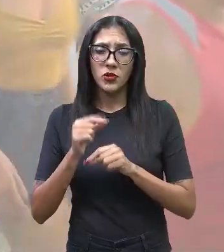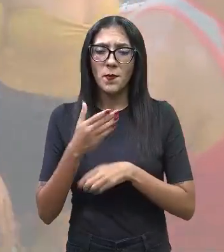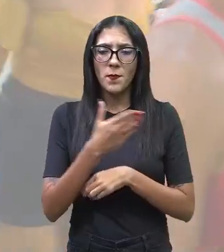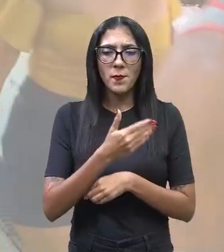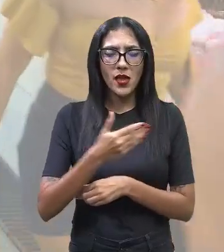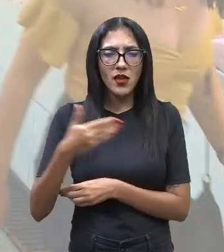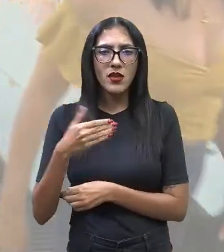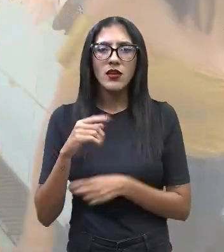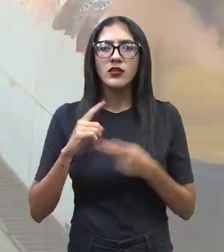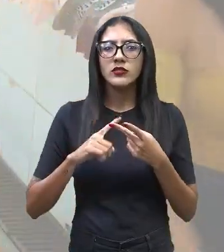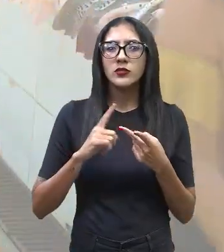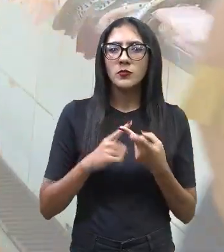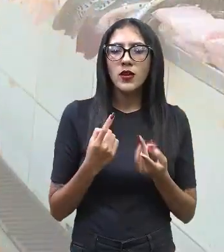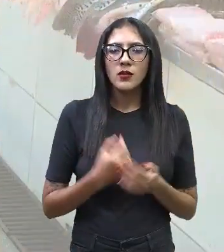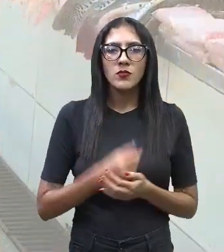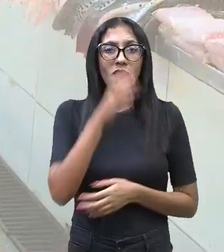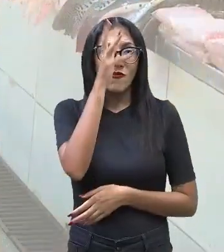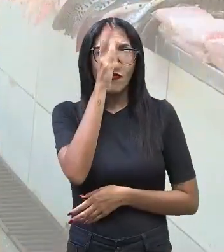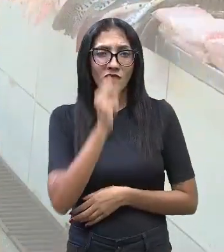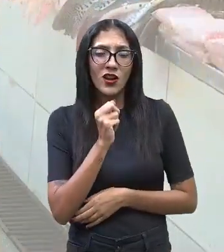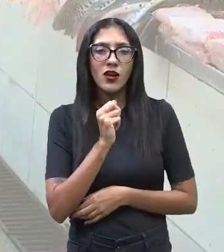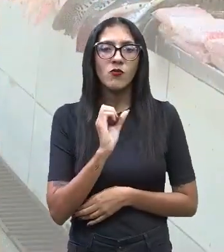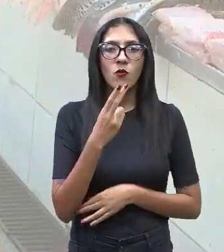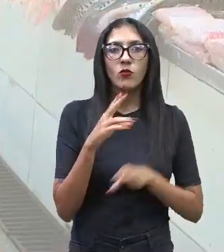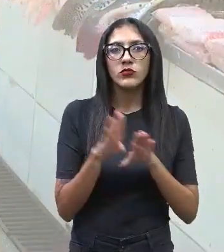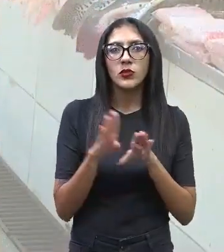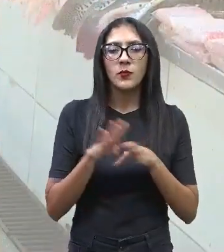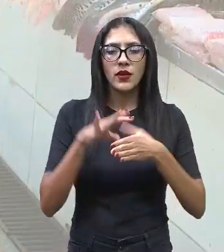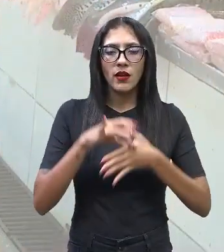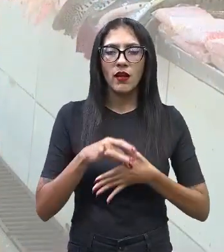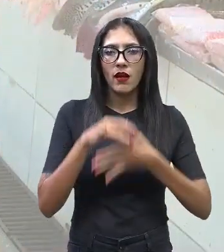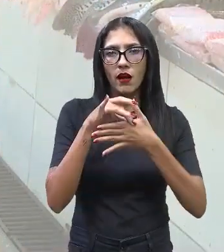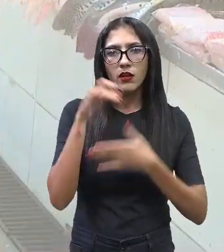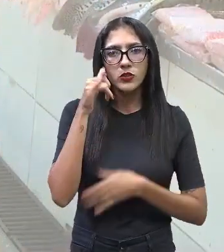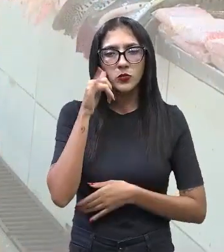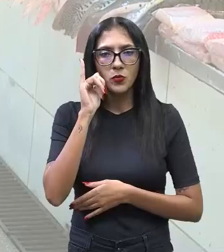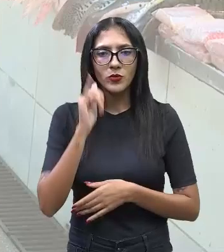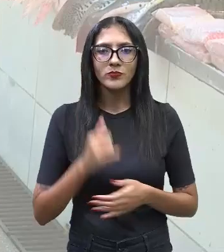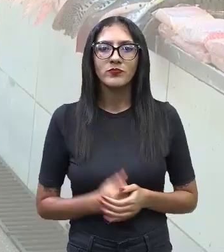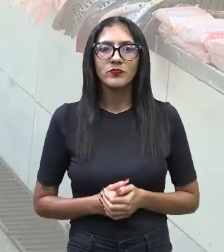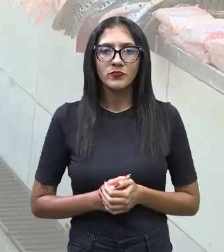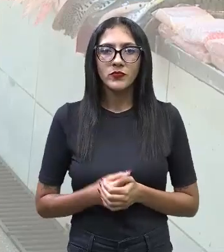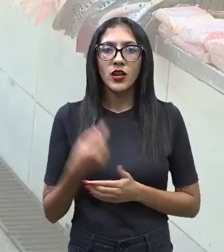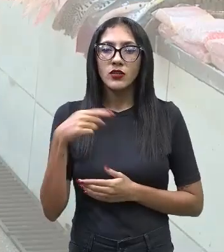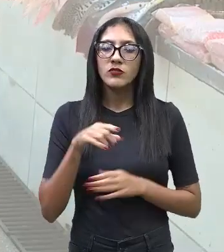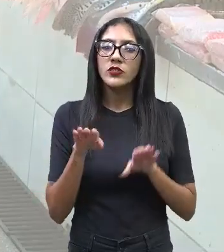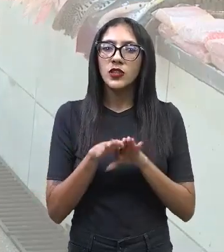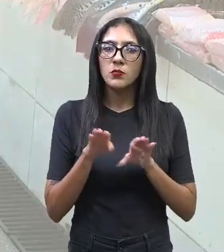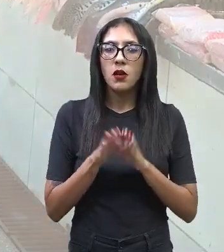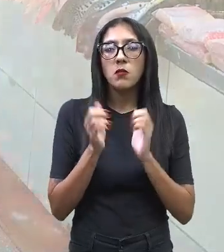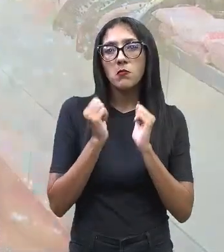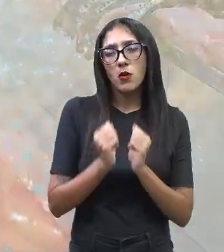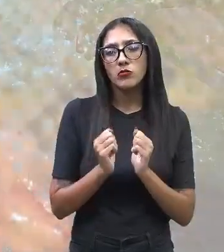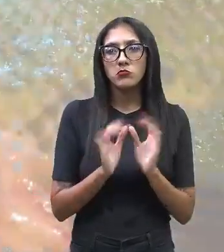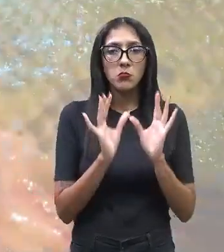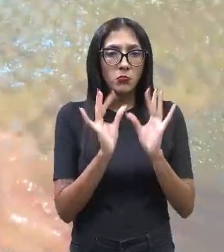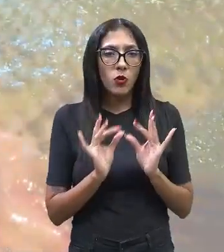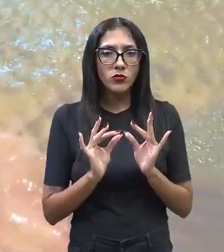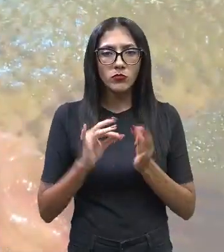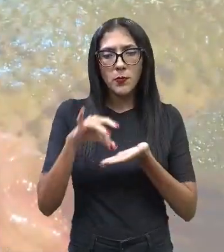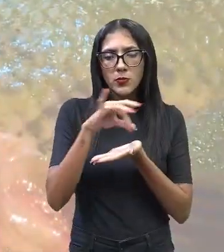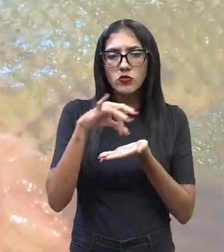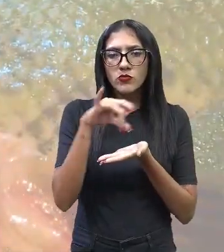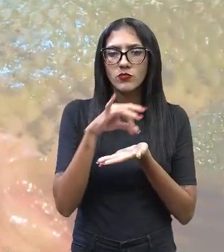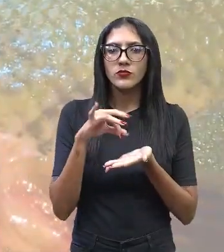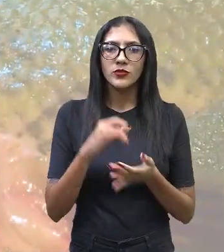escolher carne de frango, você pode escolher carnes vermelhas. E destas você pode minimamente processar.